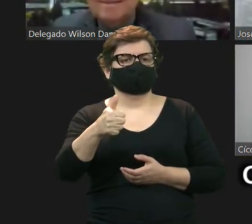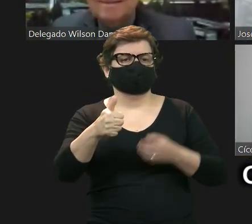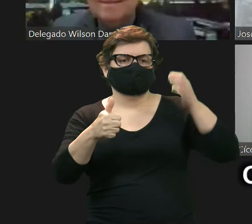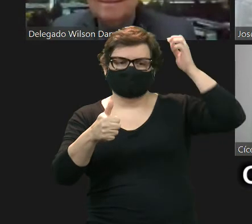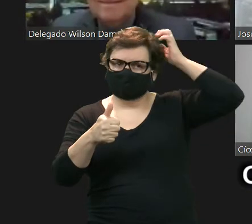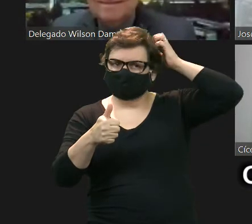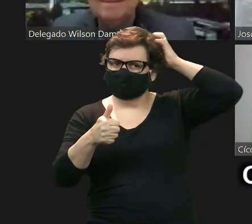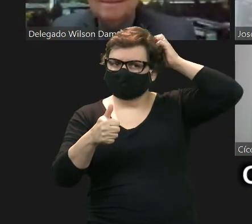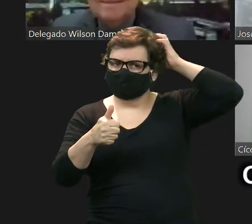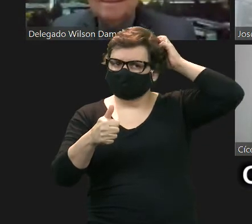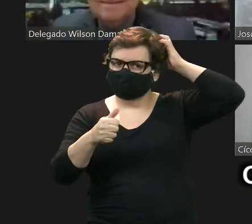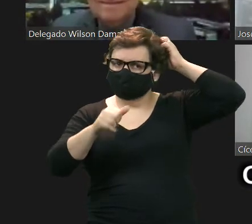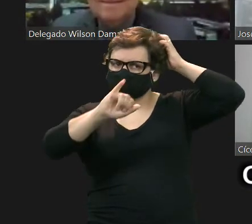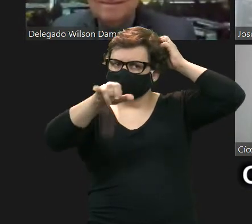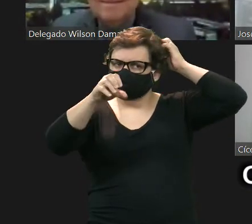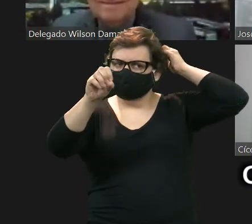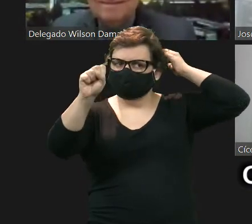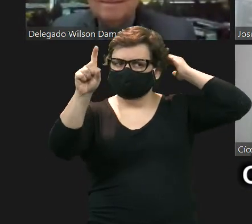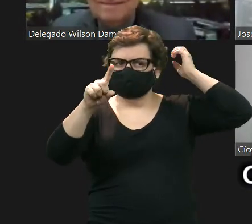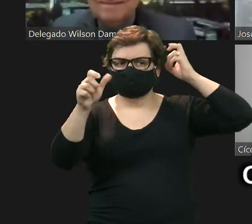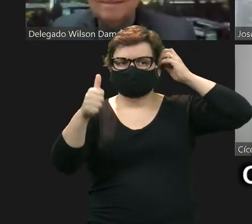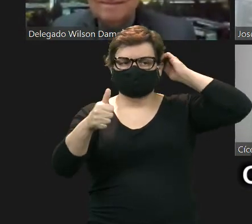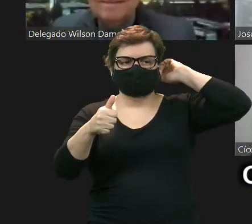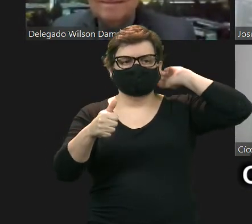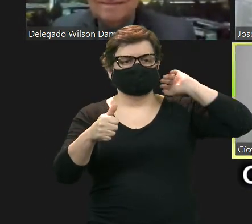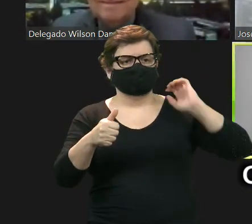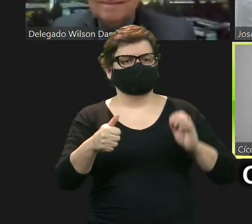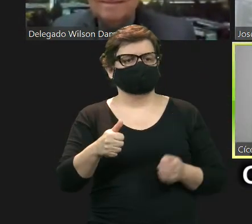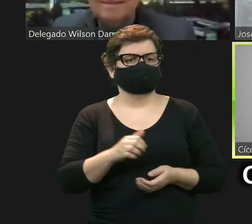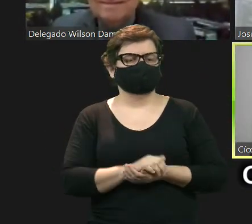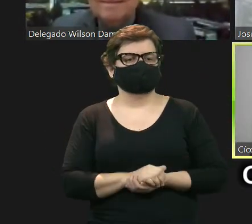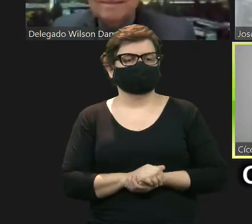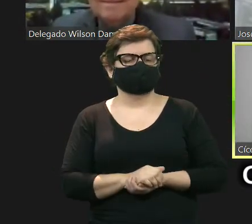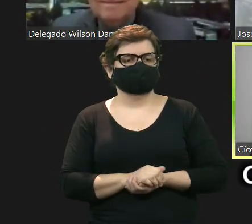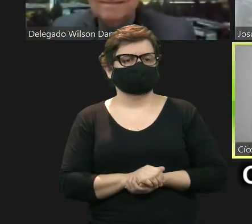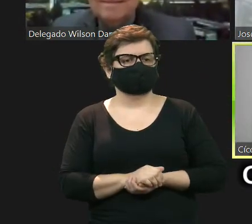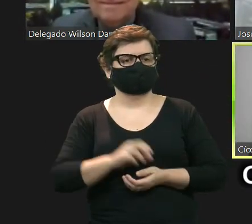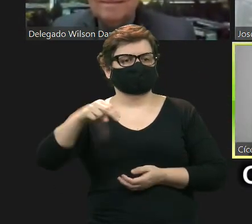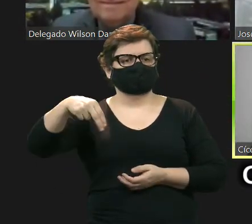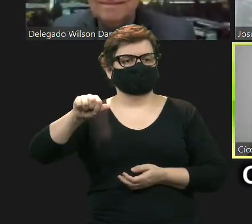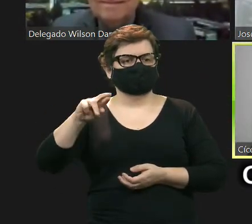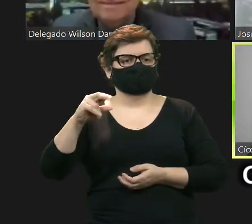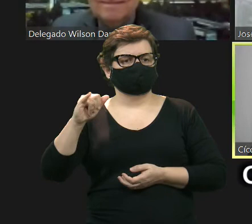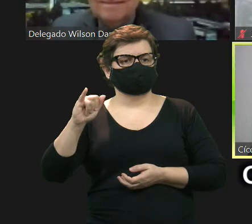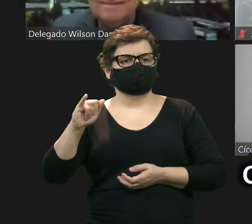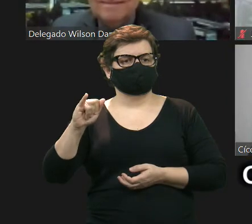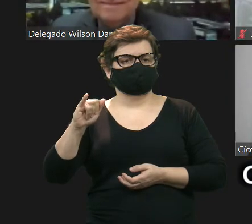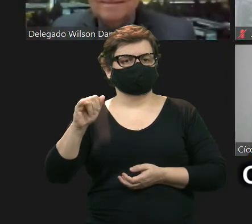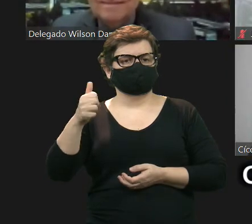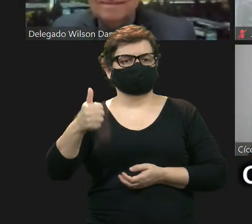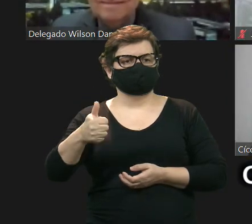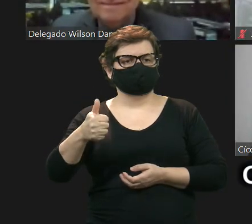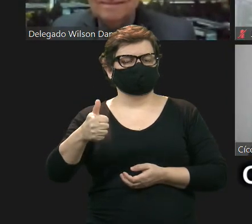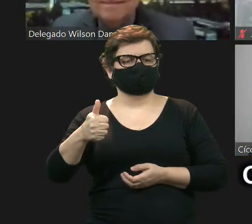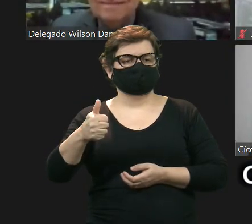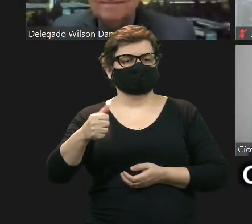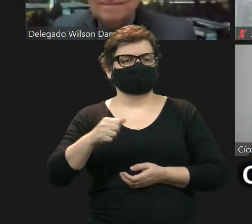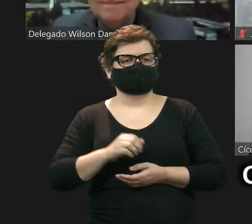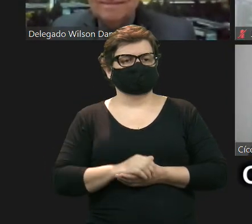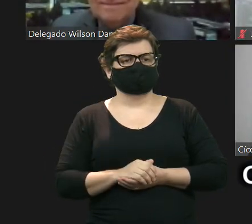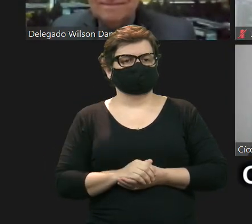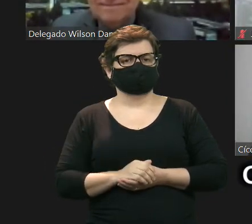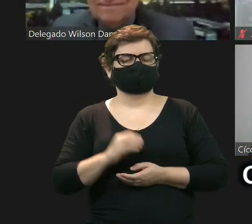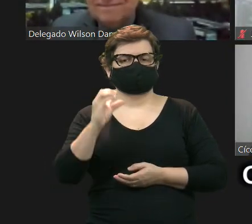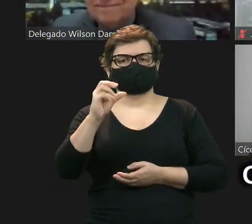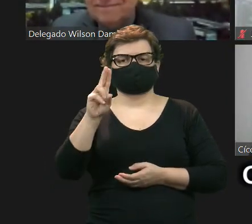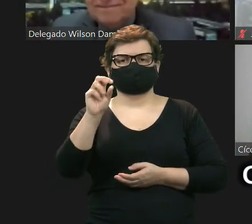Sim. Vereador José Luiz Queiroz. Sim. Vereador Luiz Eduardo Nardi. Sim. Vereador